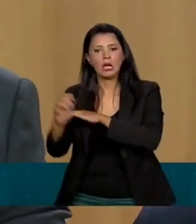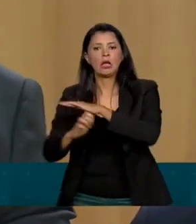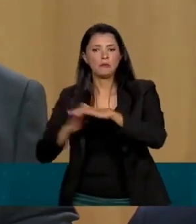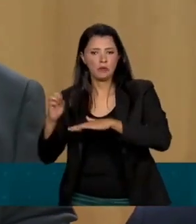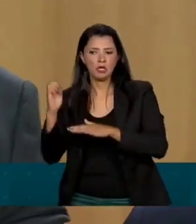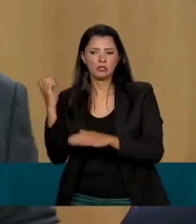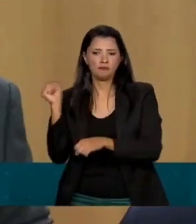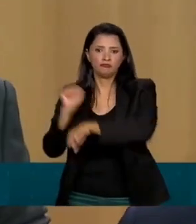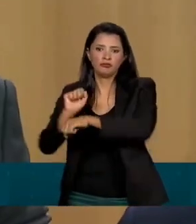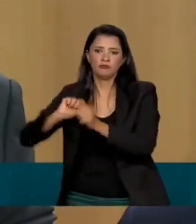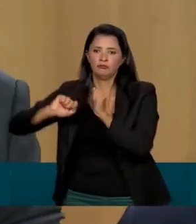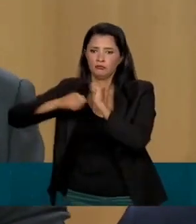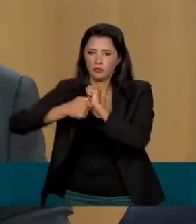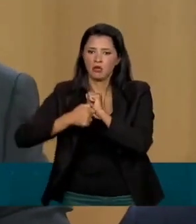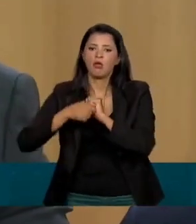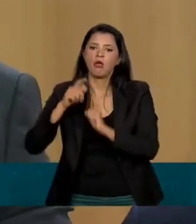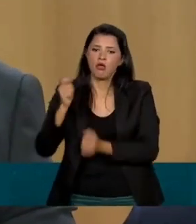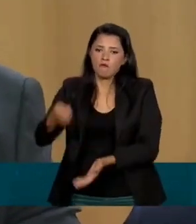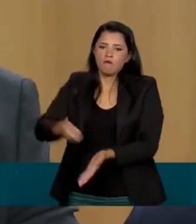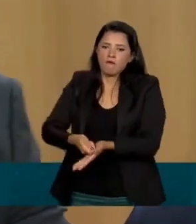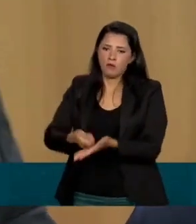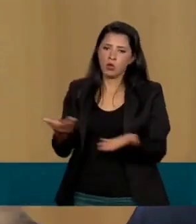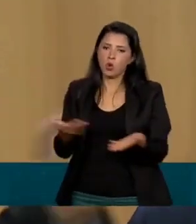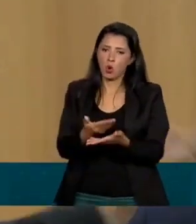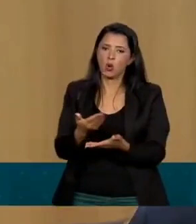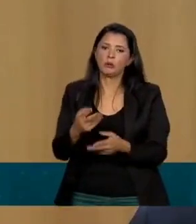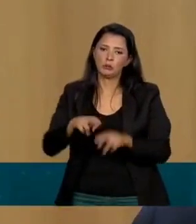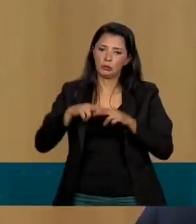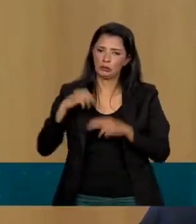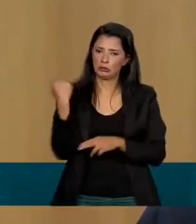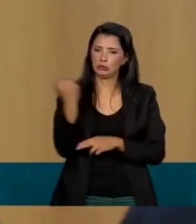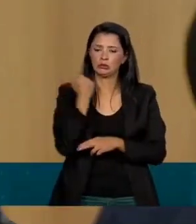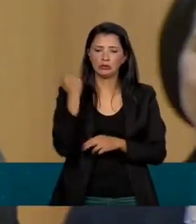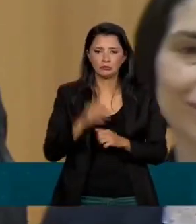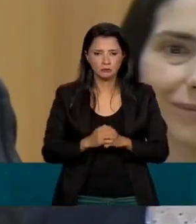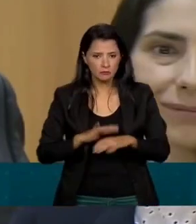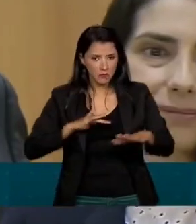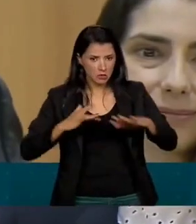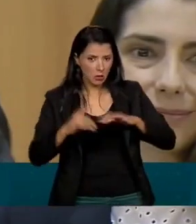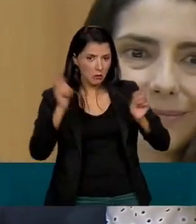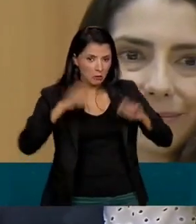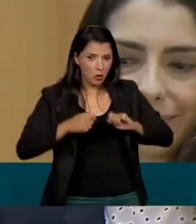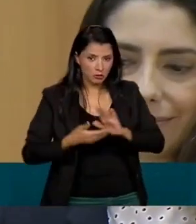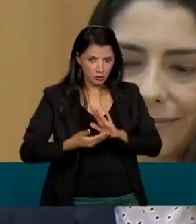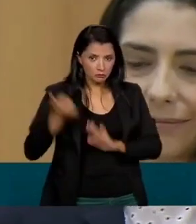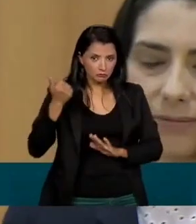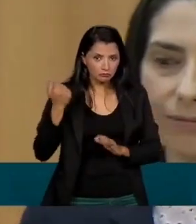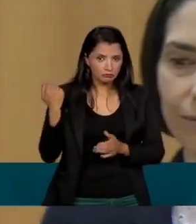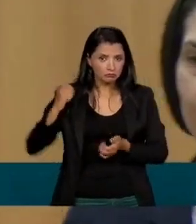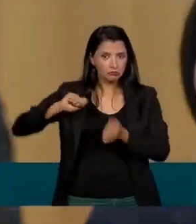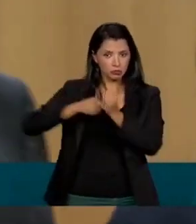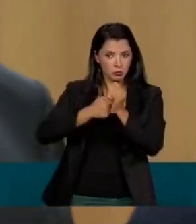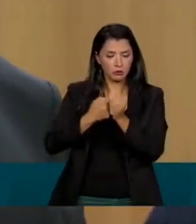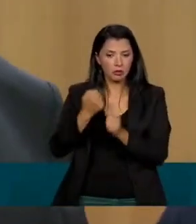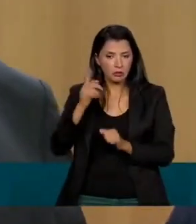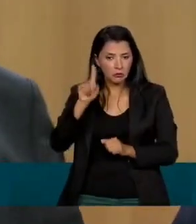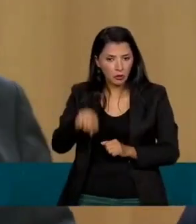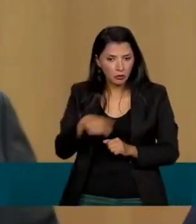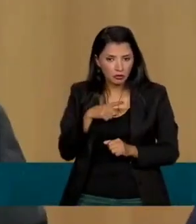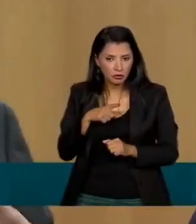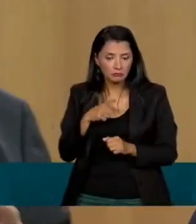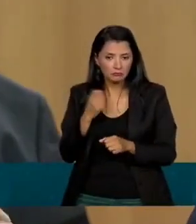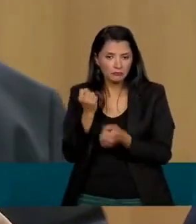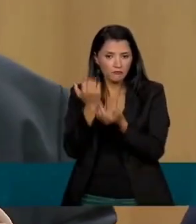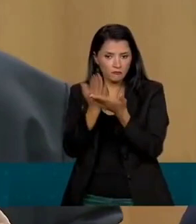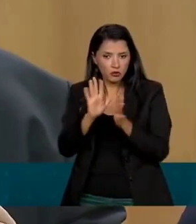firme e proporcional diante da gravidade. As redes sociais podem, inclusive, ser tiradas do ar. A